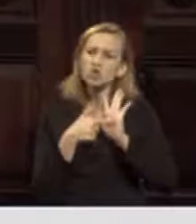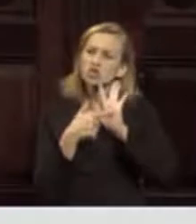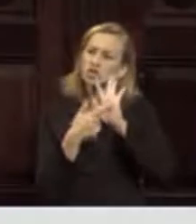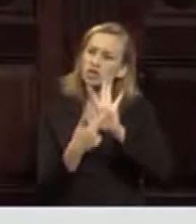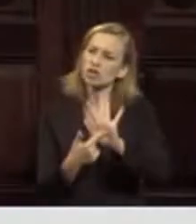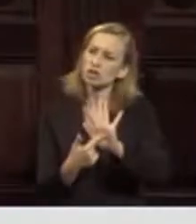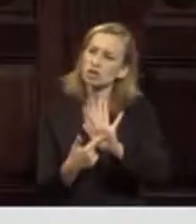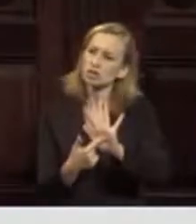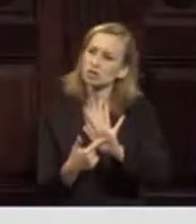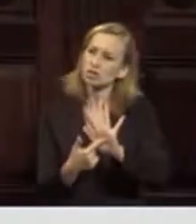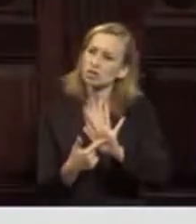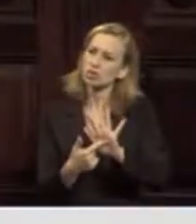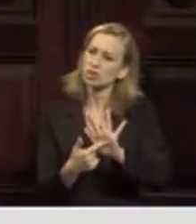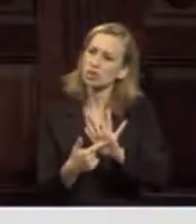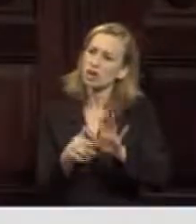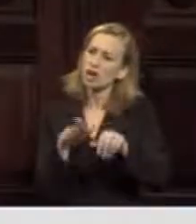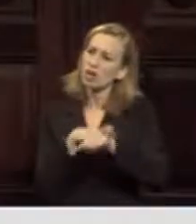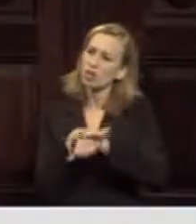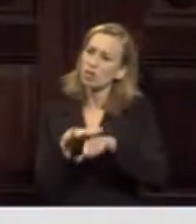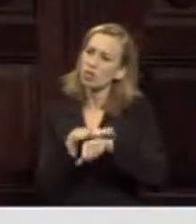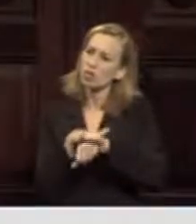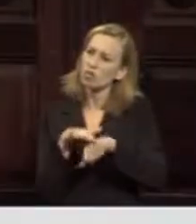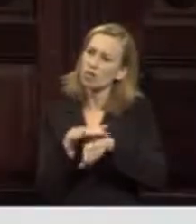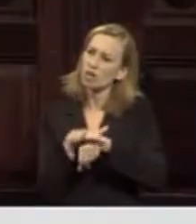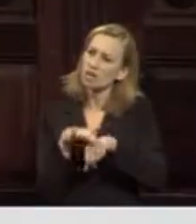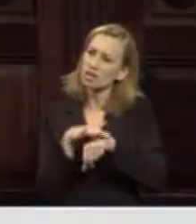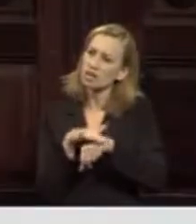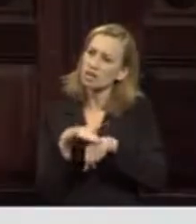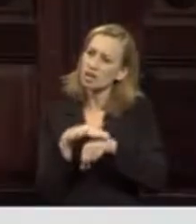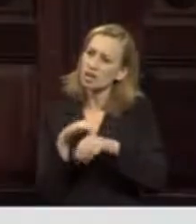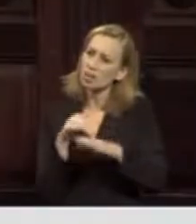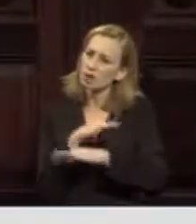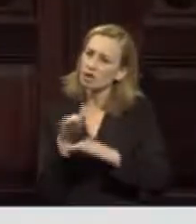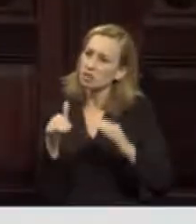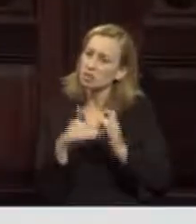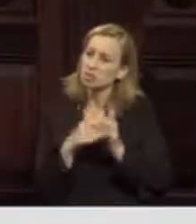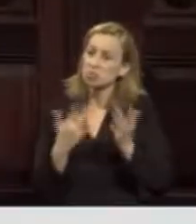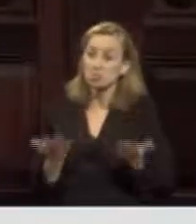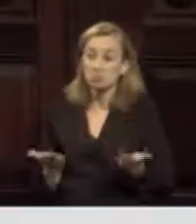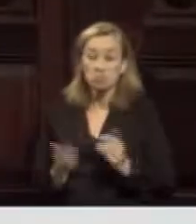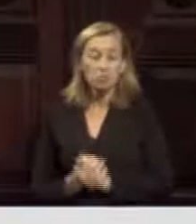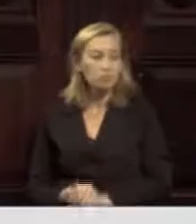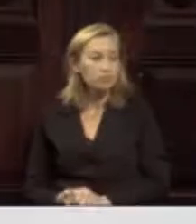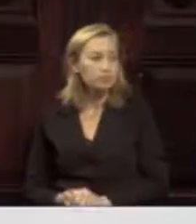Brasil institucional que é totalmente diferente do Brasil real.